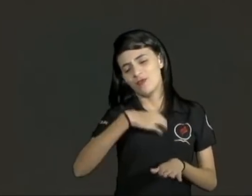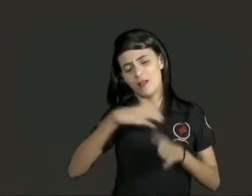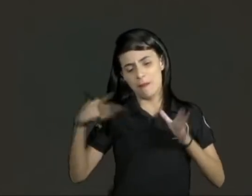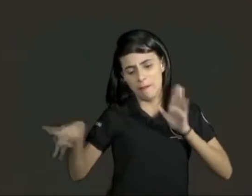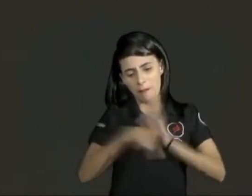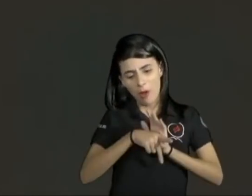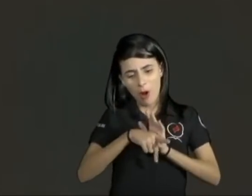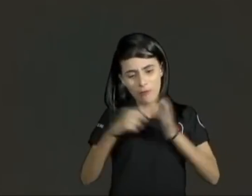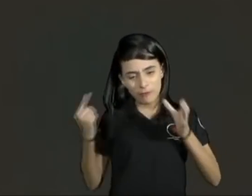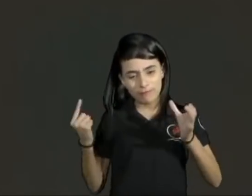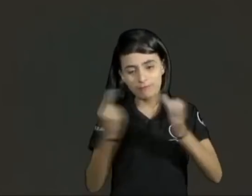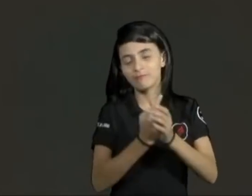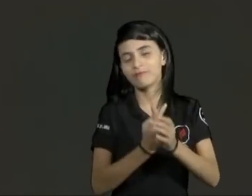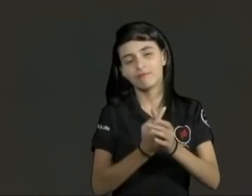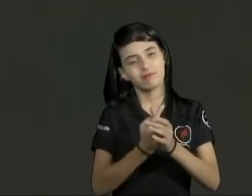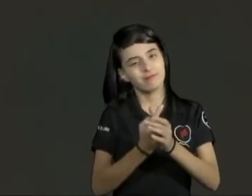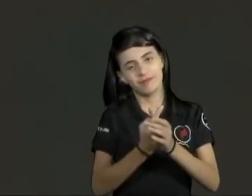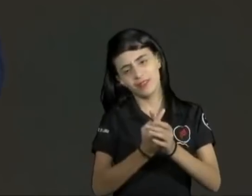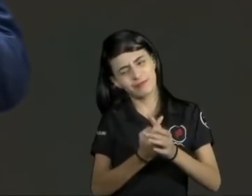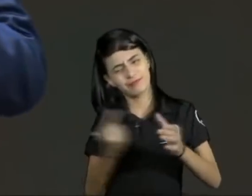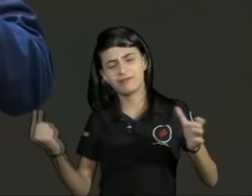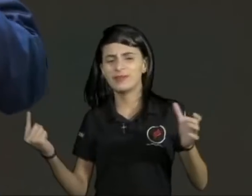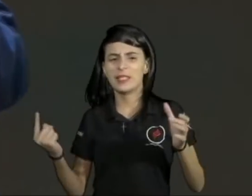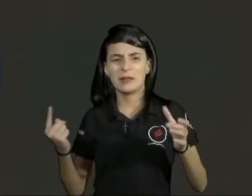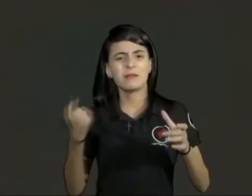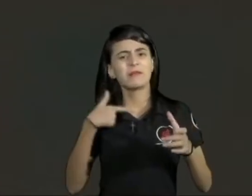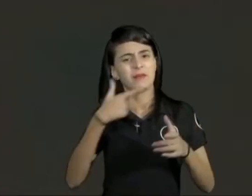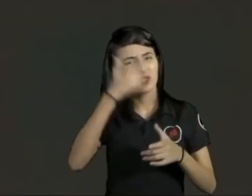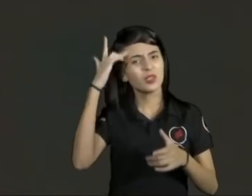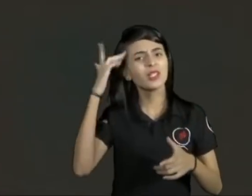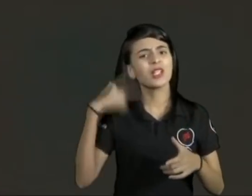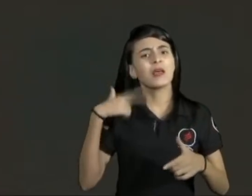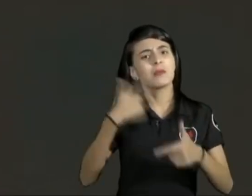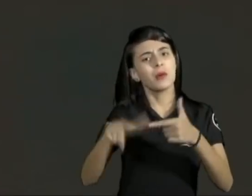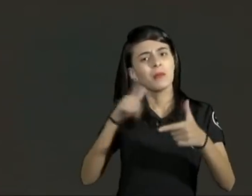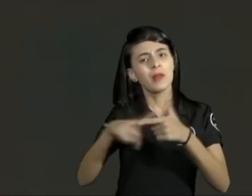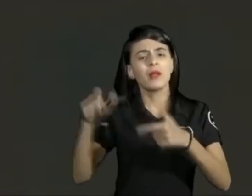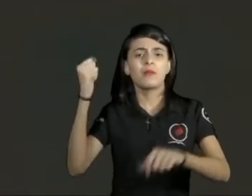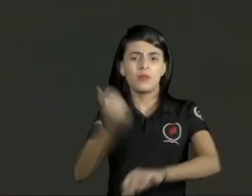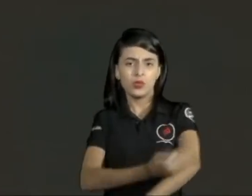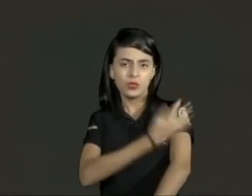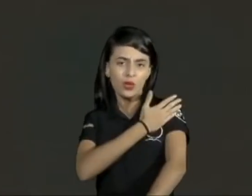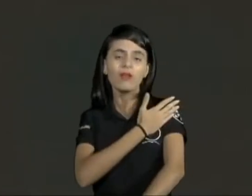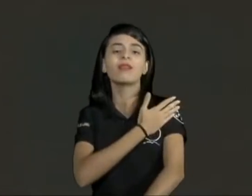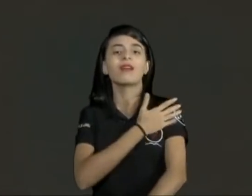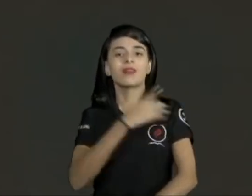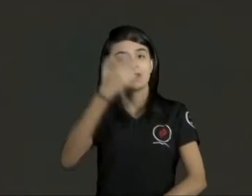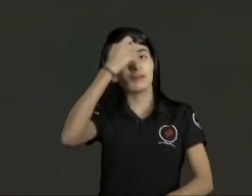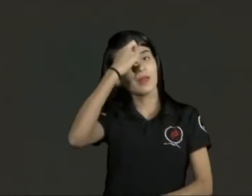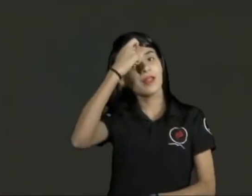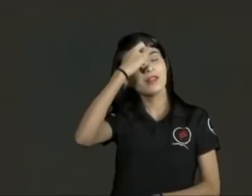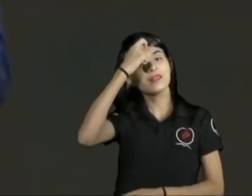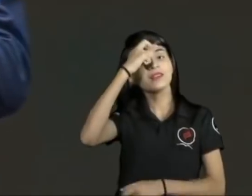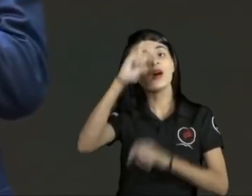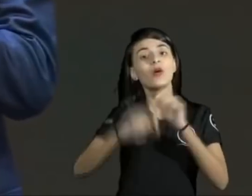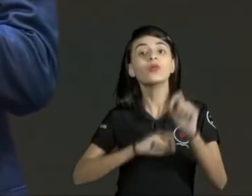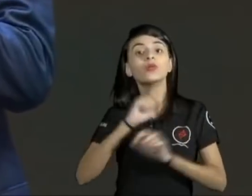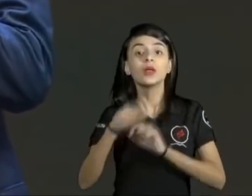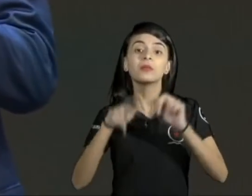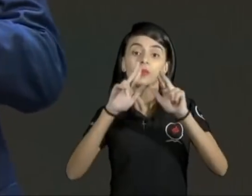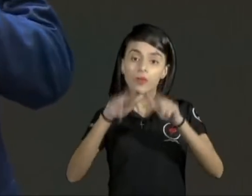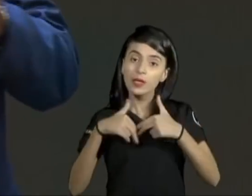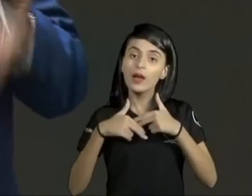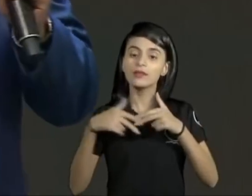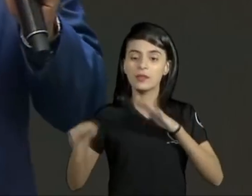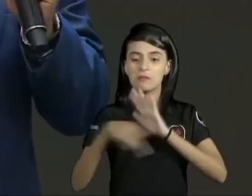sente pertencente a ele pessoas que têm problemas emocionais e mentais é por causa de